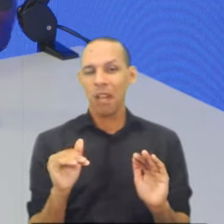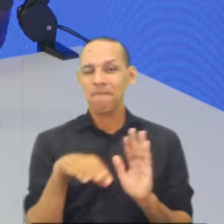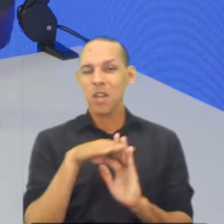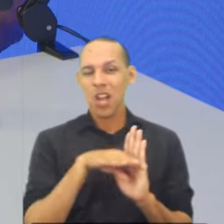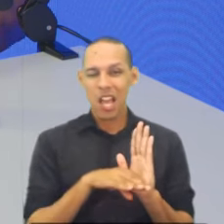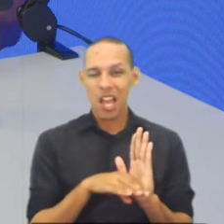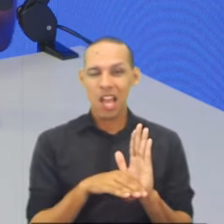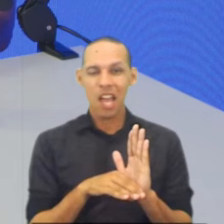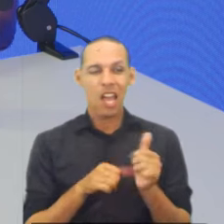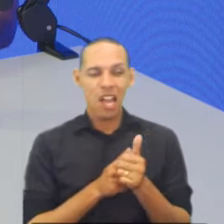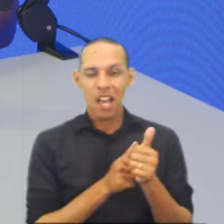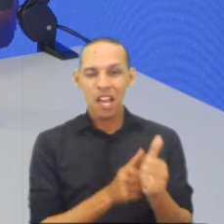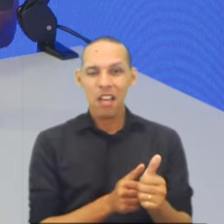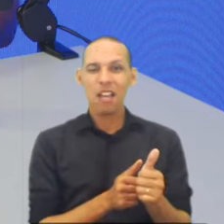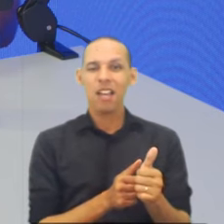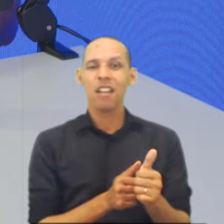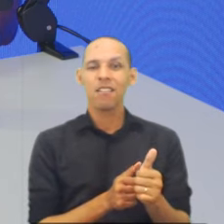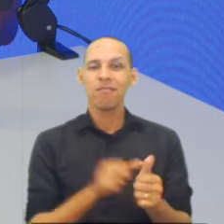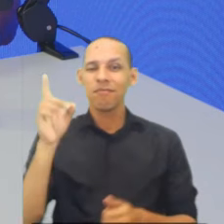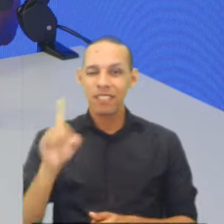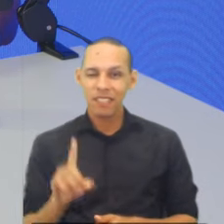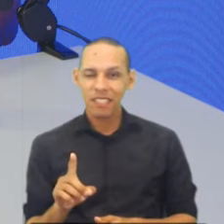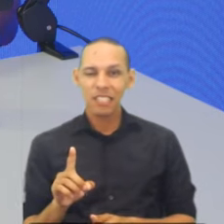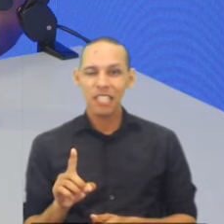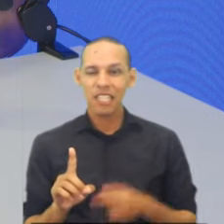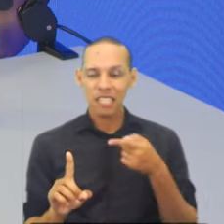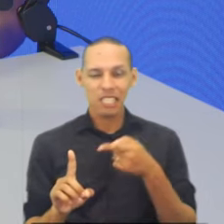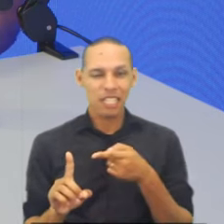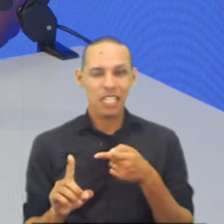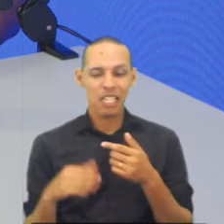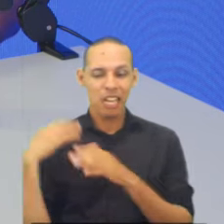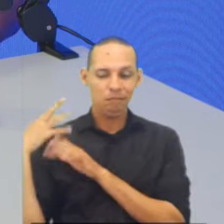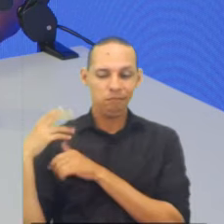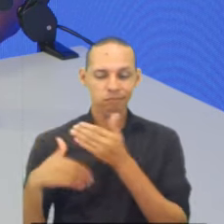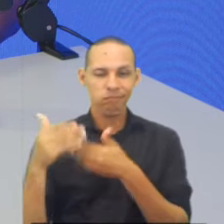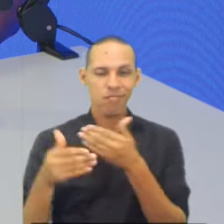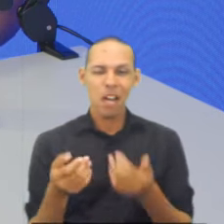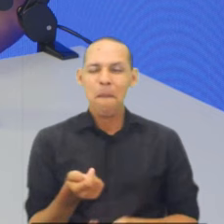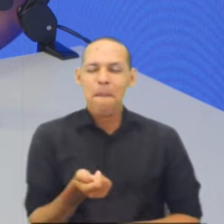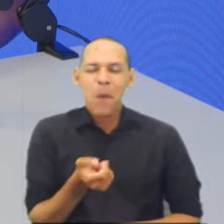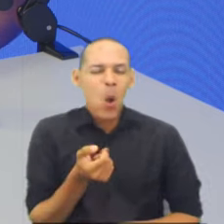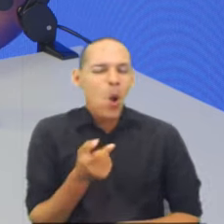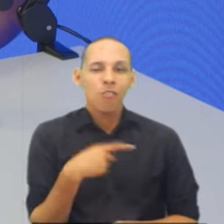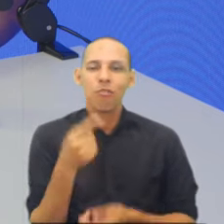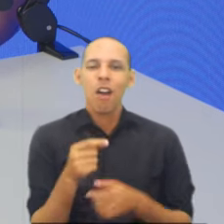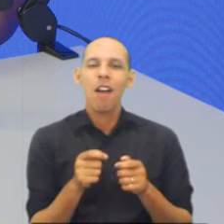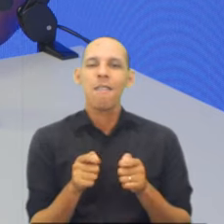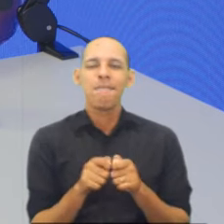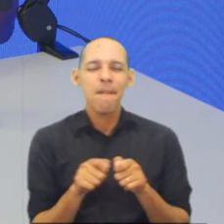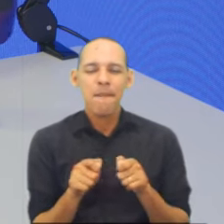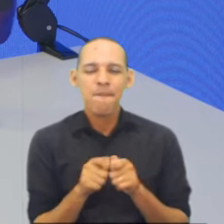de acompanhamento das pessoas com deficiência na carreira ainda são escassos assim a gente tem desde que montou a gente montou um